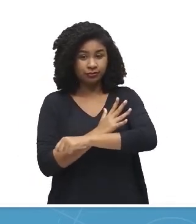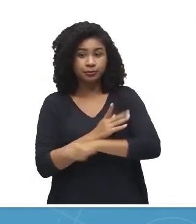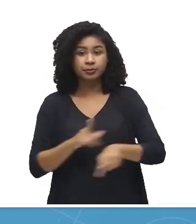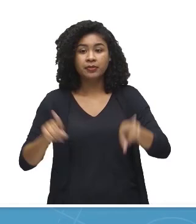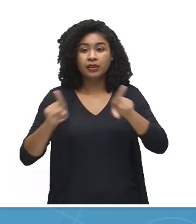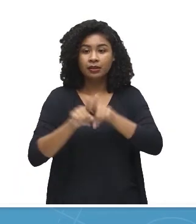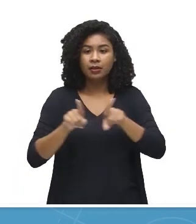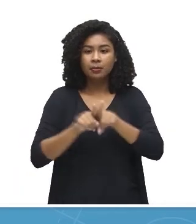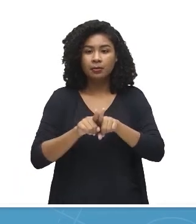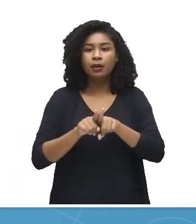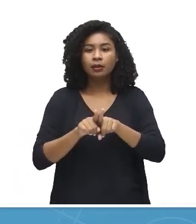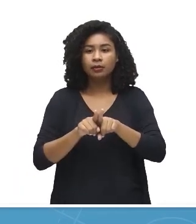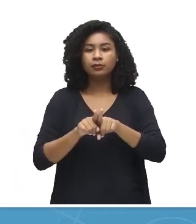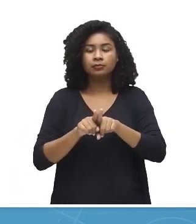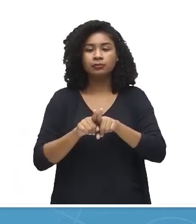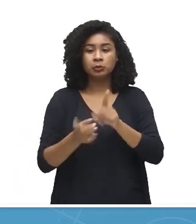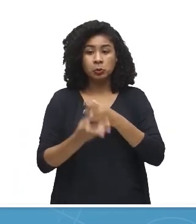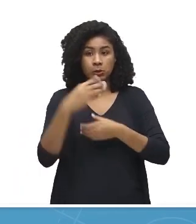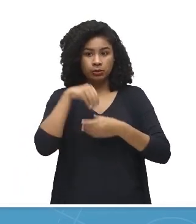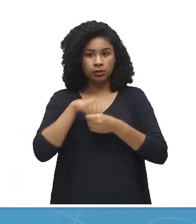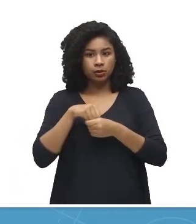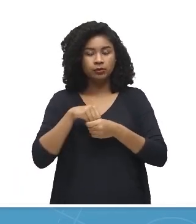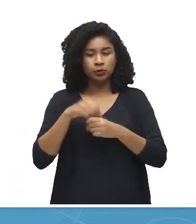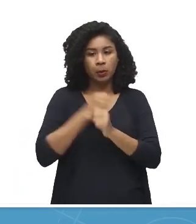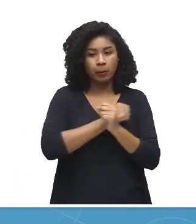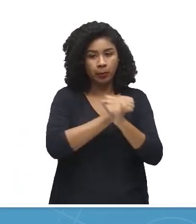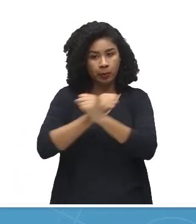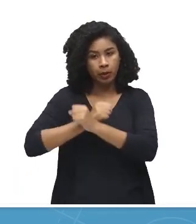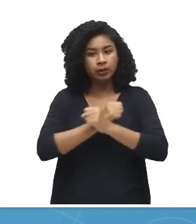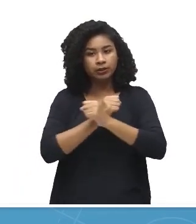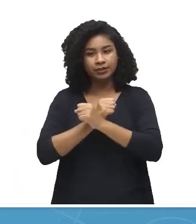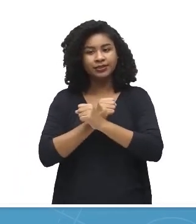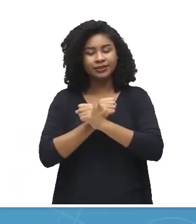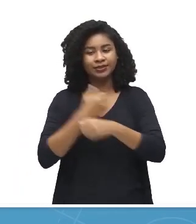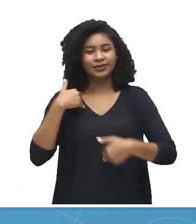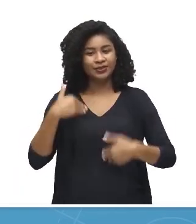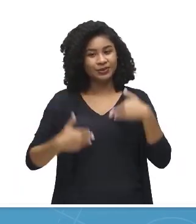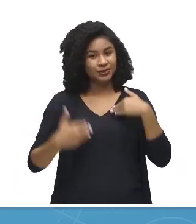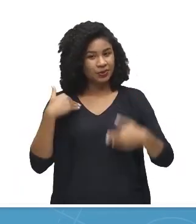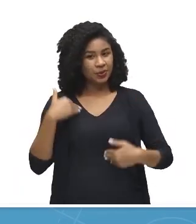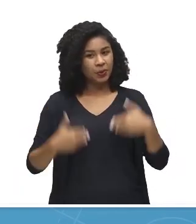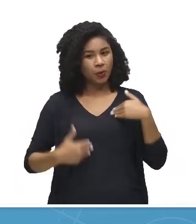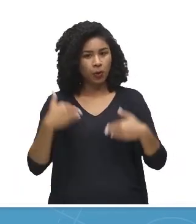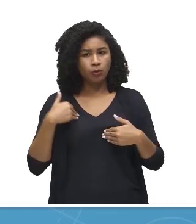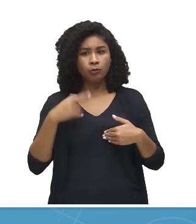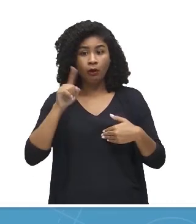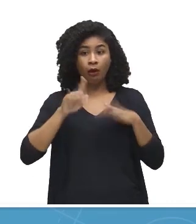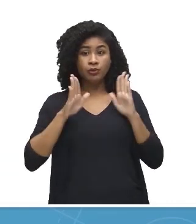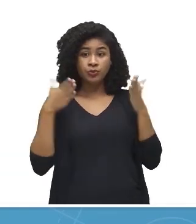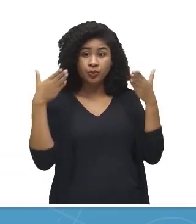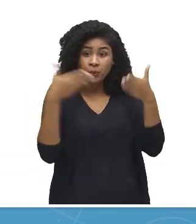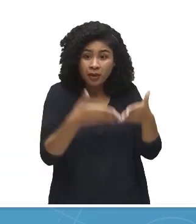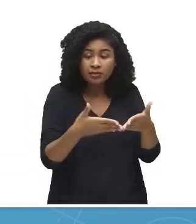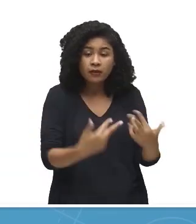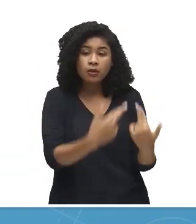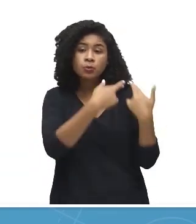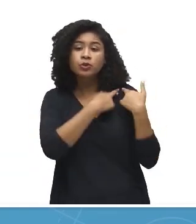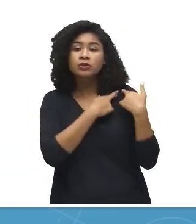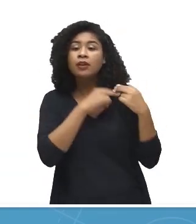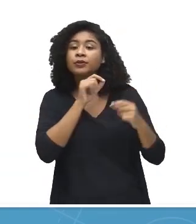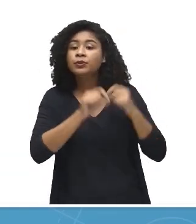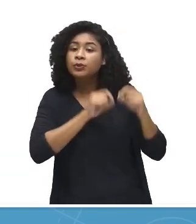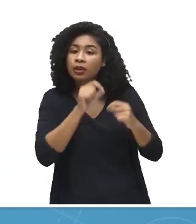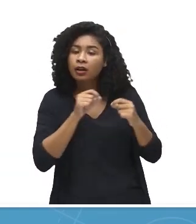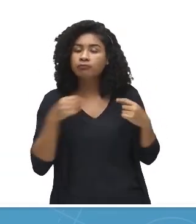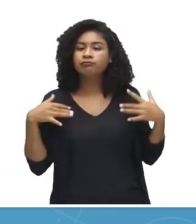E pelo revestimento do nosso corpo. Então, essas funções são específicas do nosso tecido epitelial. O